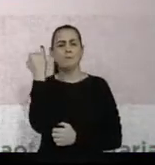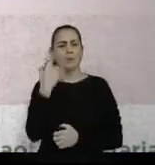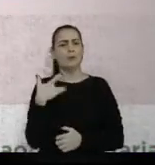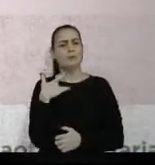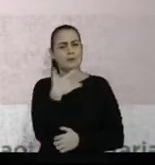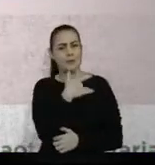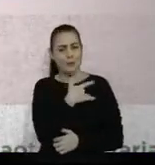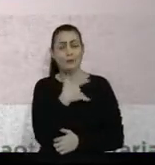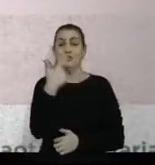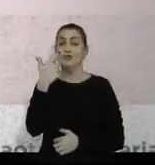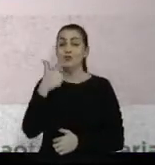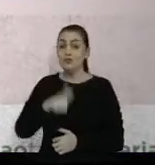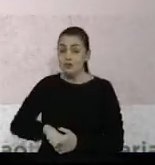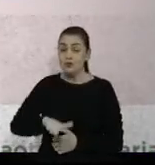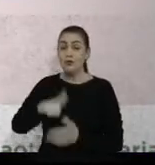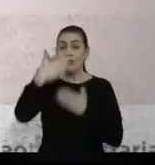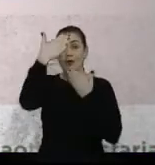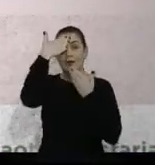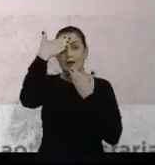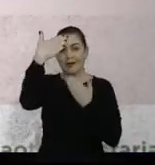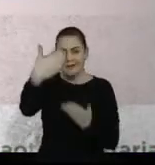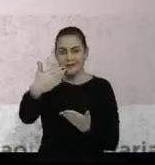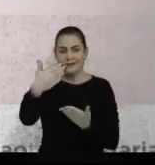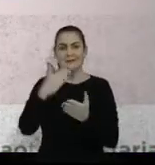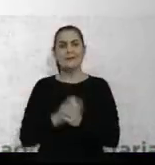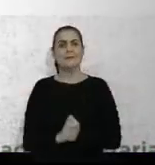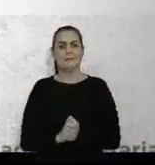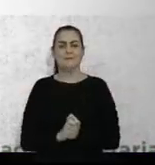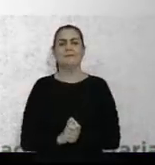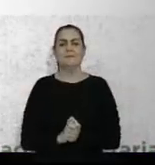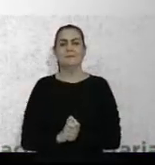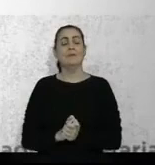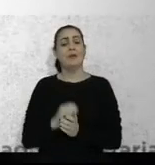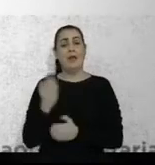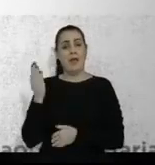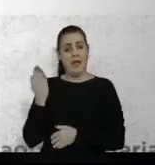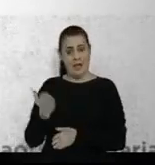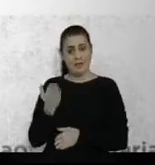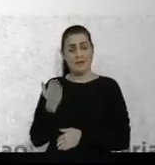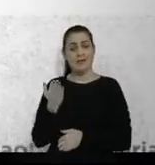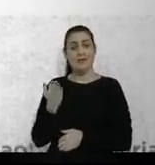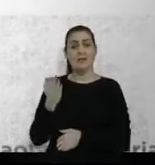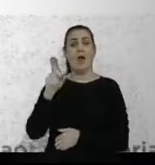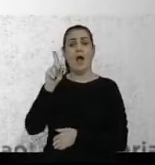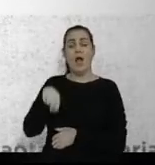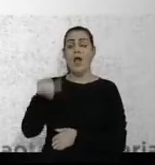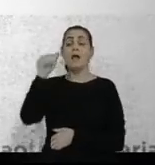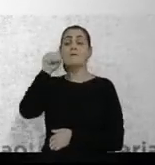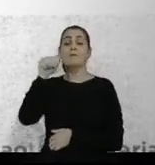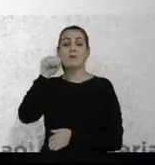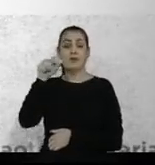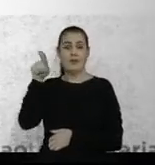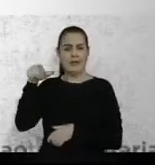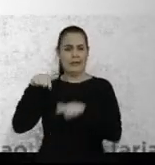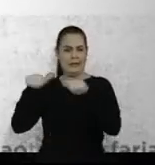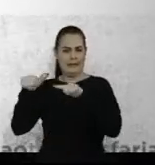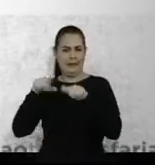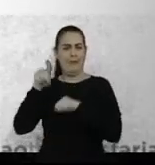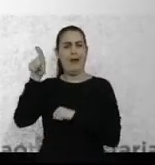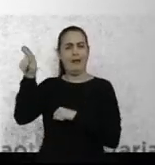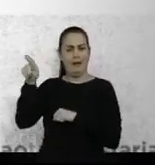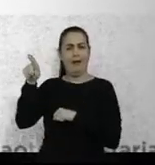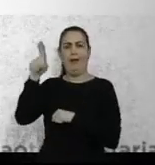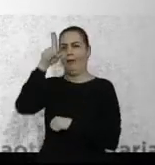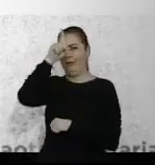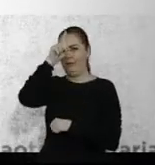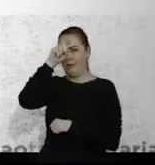Essas aqui são as meninas de lá da clínica do Centro Nutrição. Agradecer mais uma vez ao convite, dizer que eu estou aberta aqui a dúvidas,